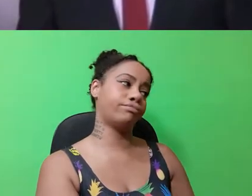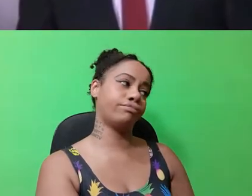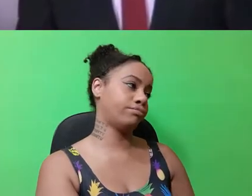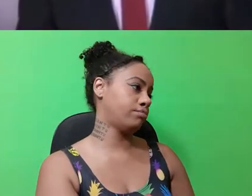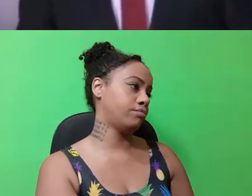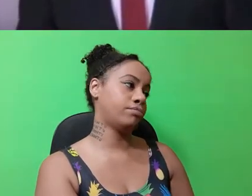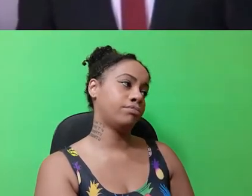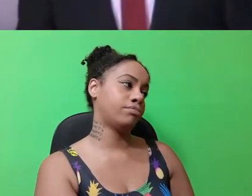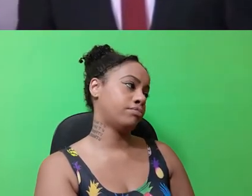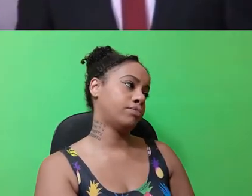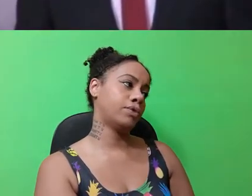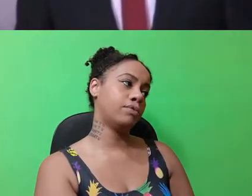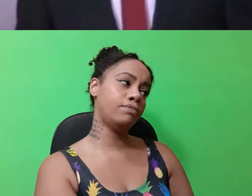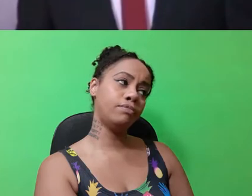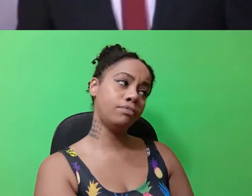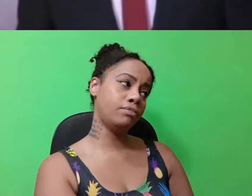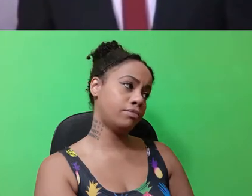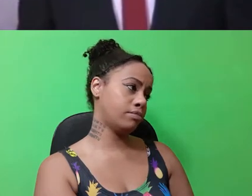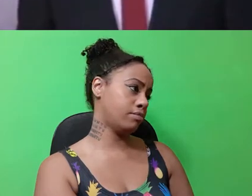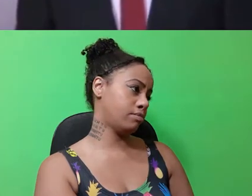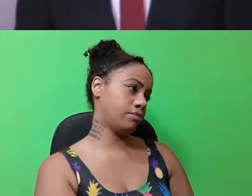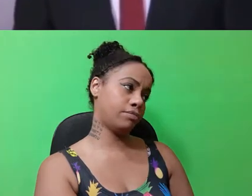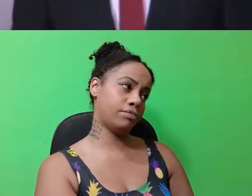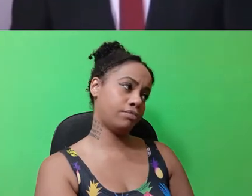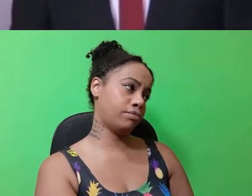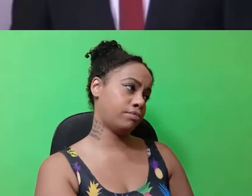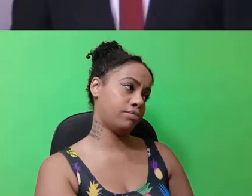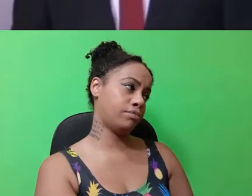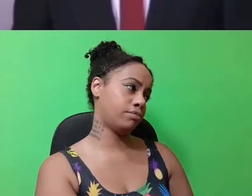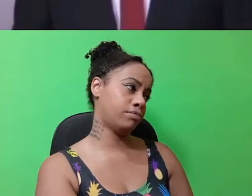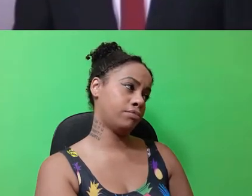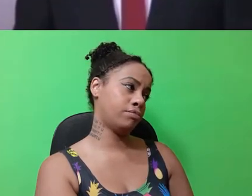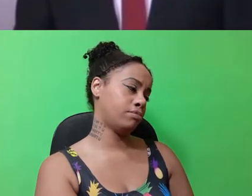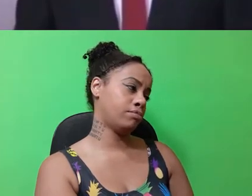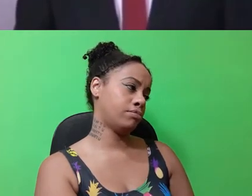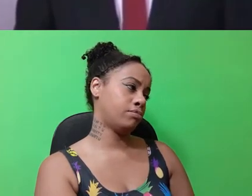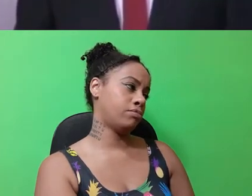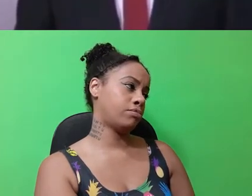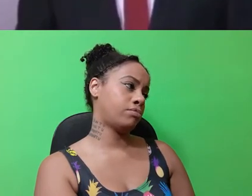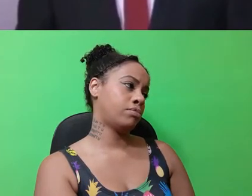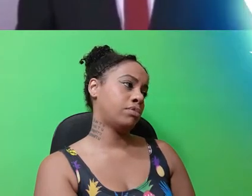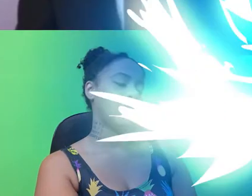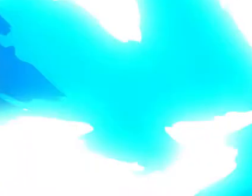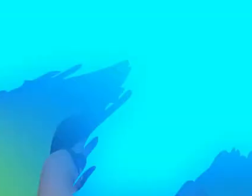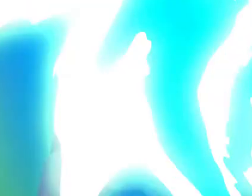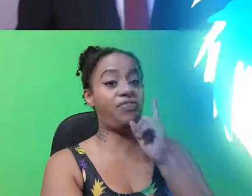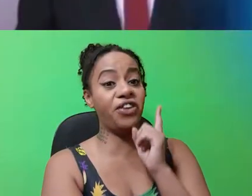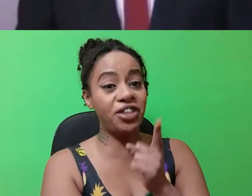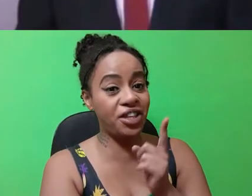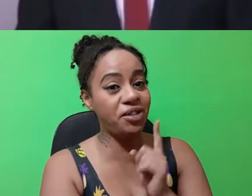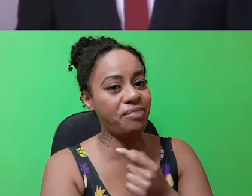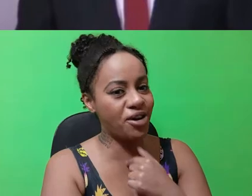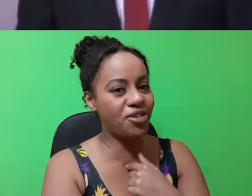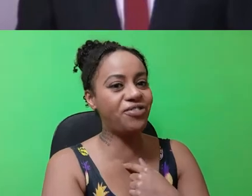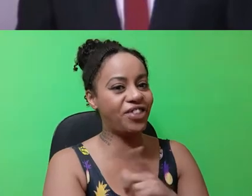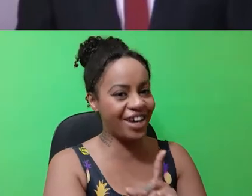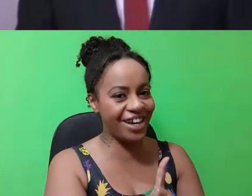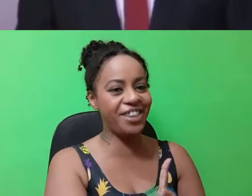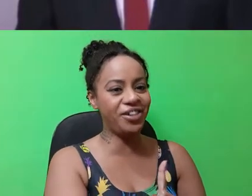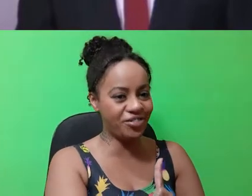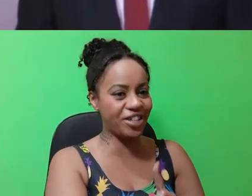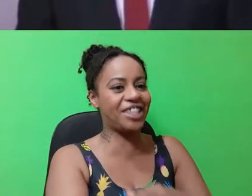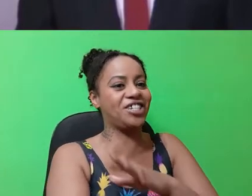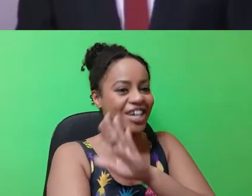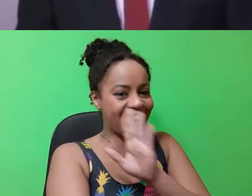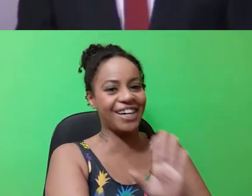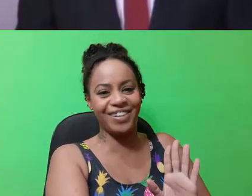por suspeita de envolvimento em um esquema ilegal de venda de madeira para o exterior. Se fosse no meu